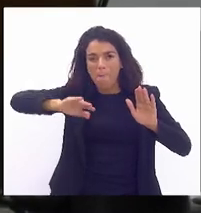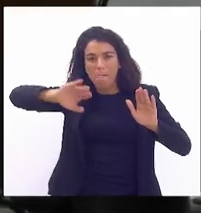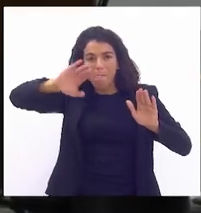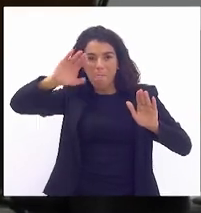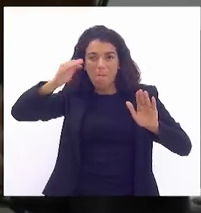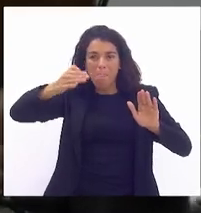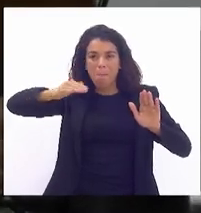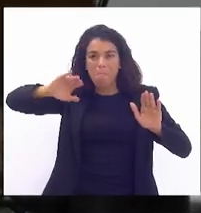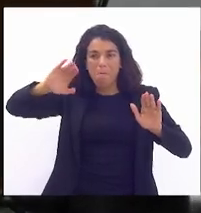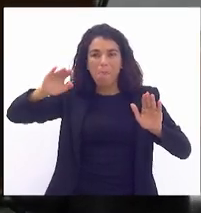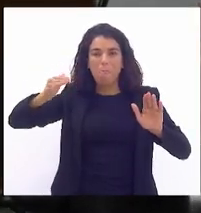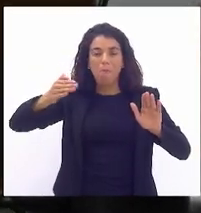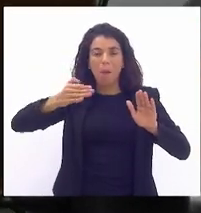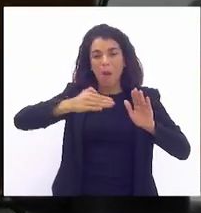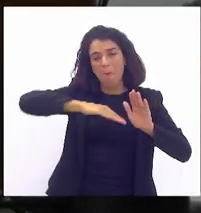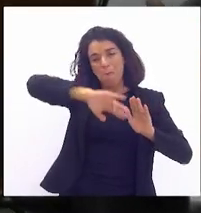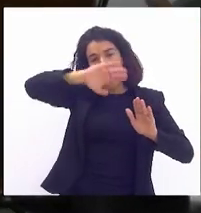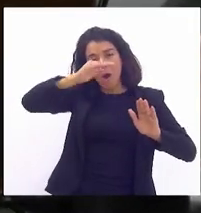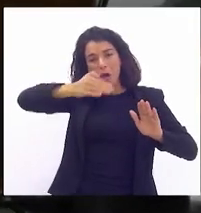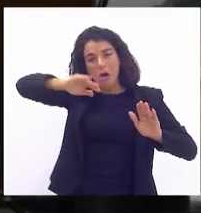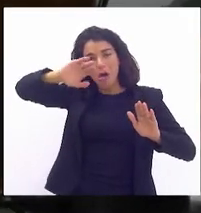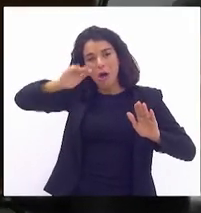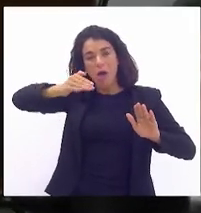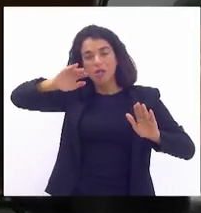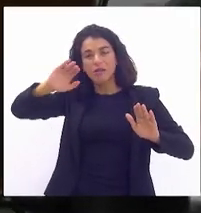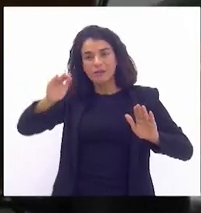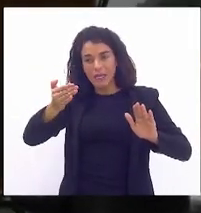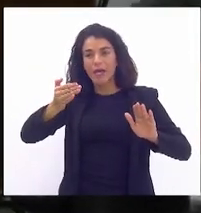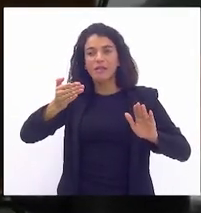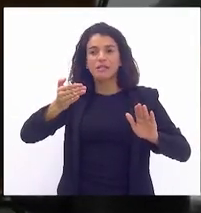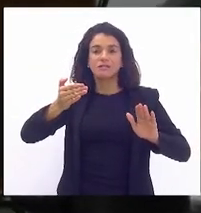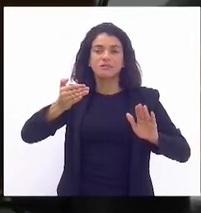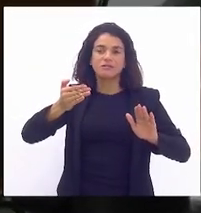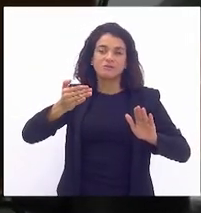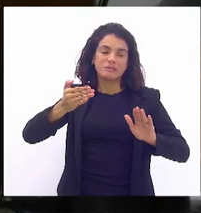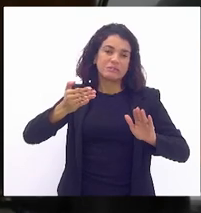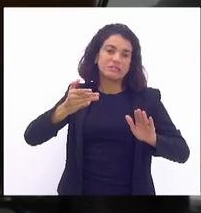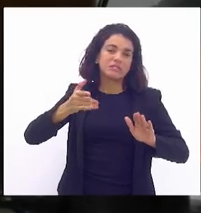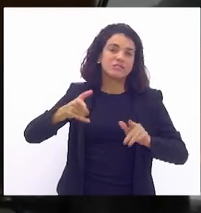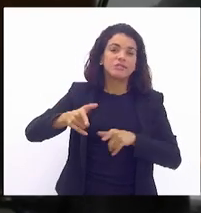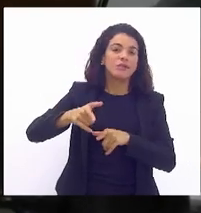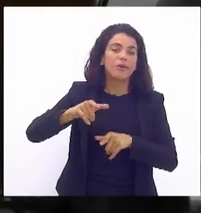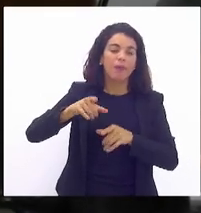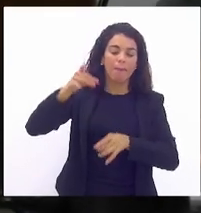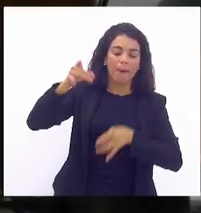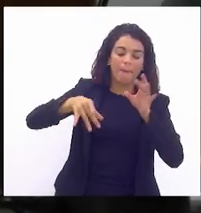verdadeira montanha de escória siderúrgica